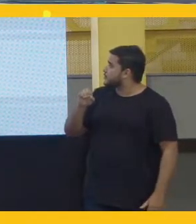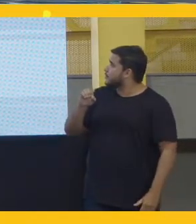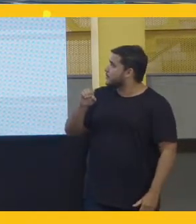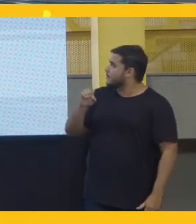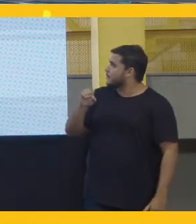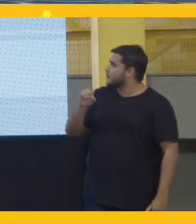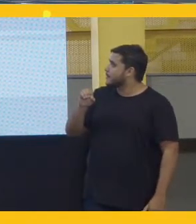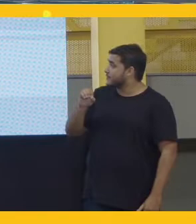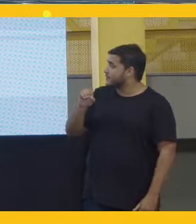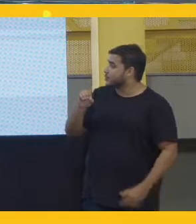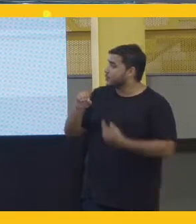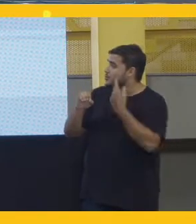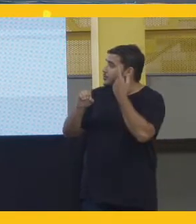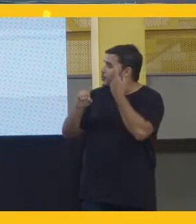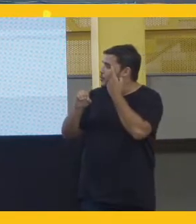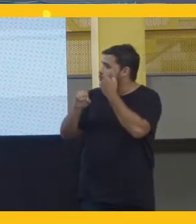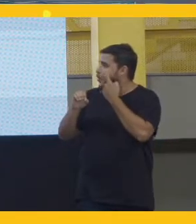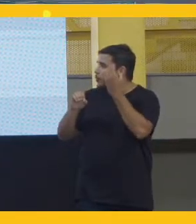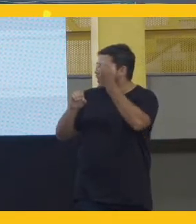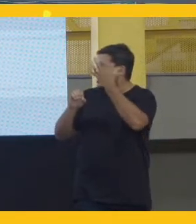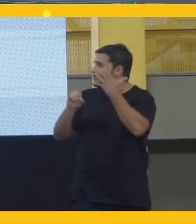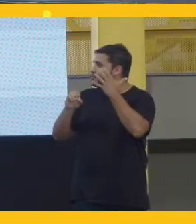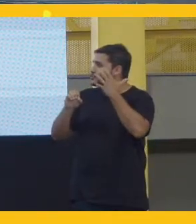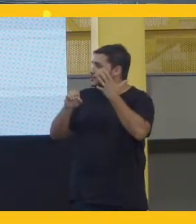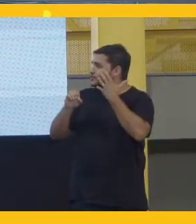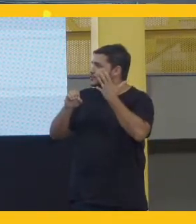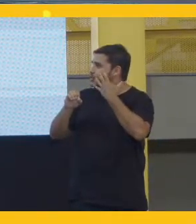para bastonete.